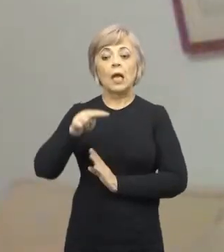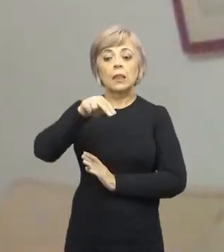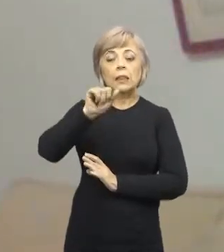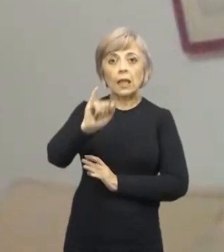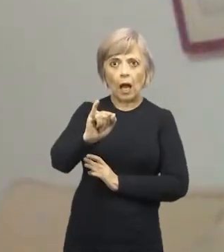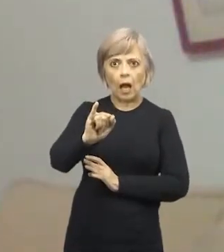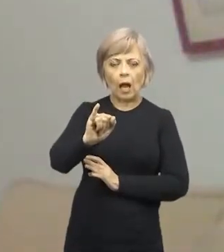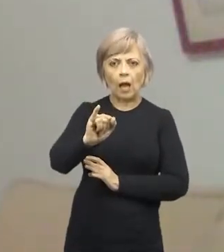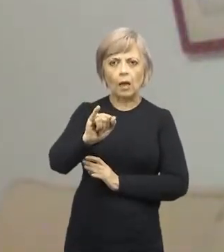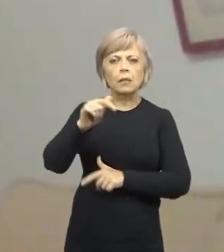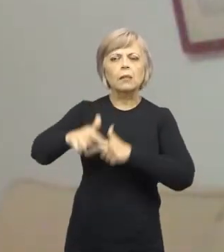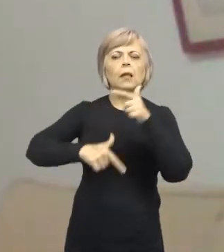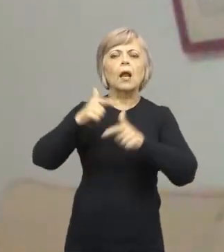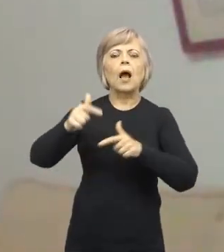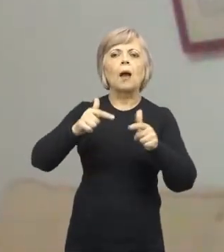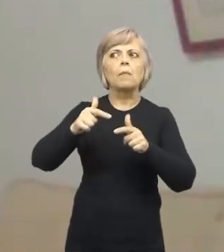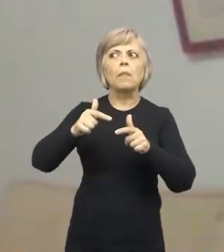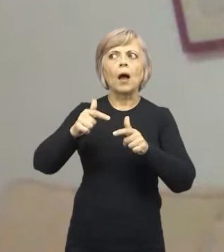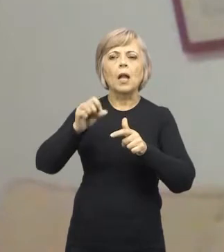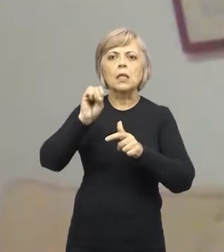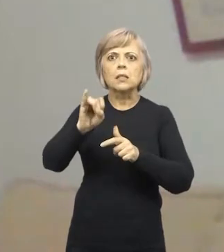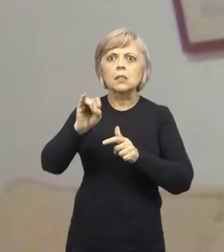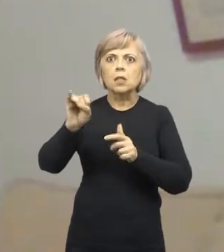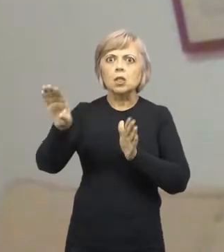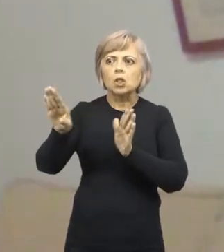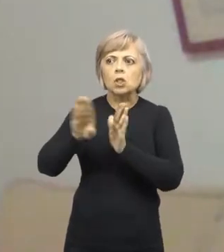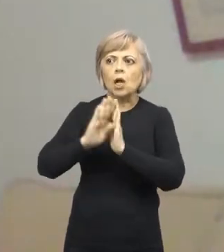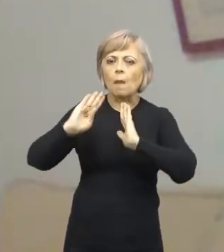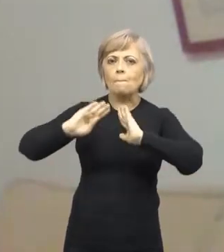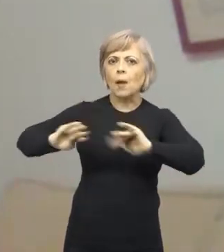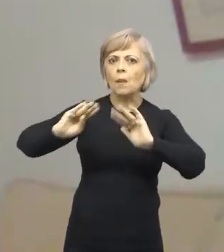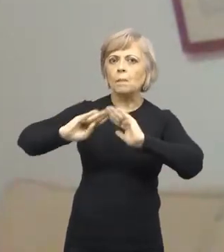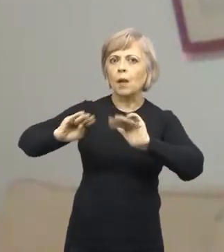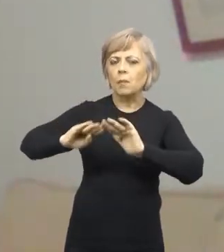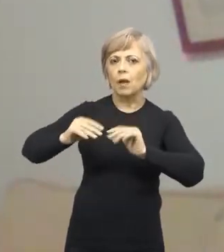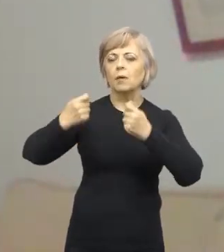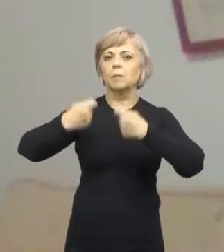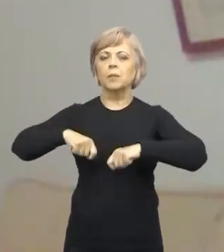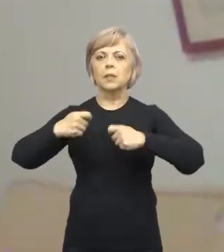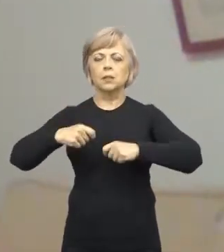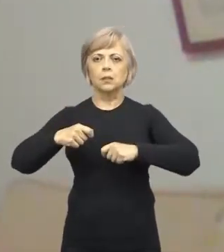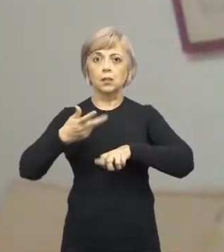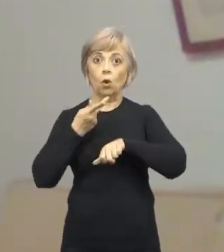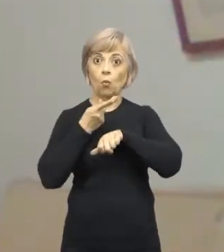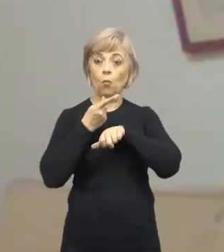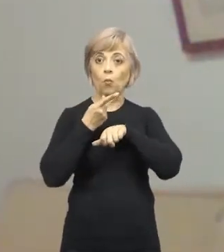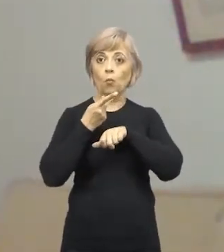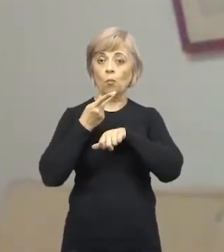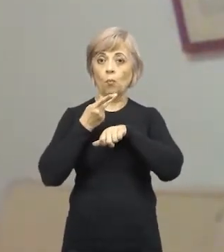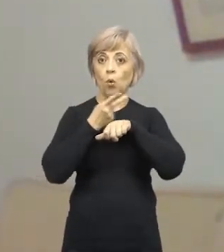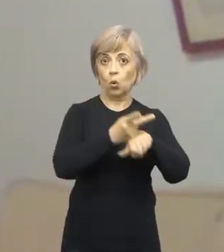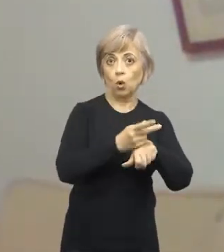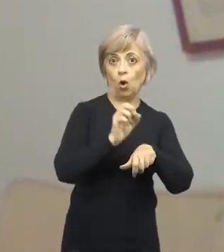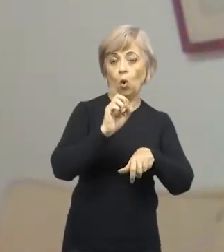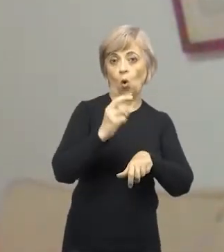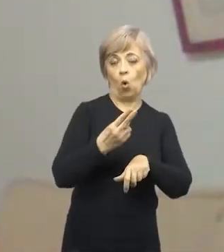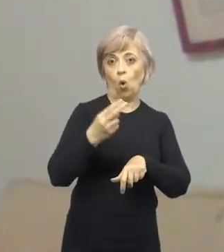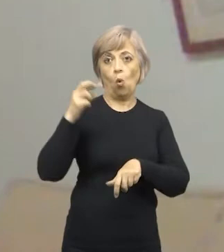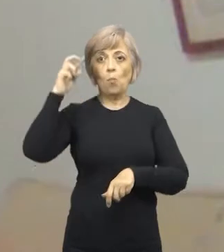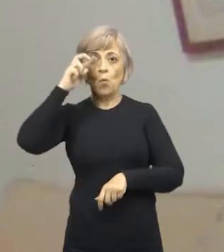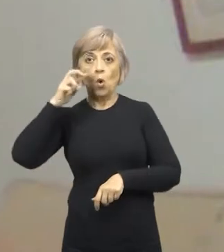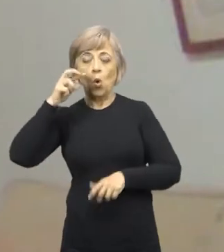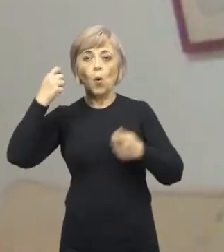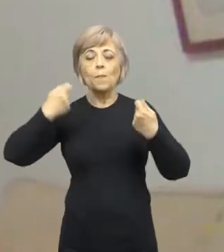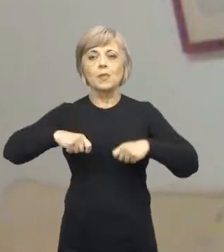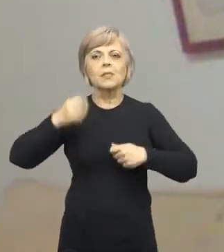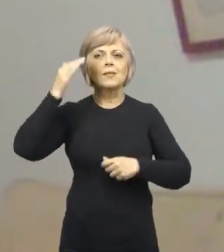sob demanda, então é preciso que um promotor ou até mesmo um procurador entenda